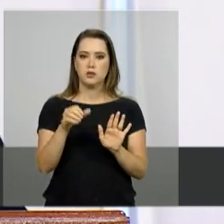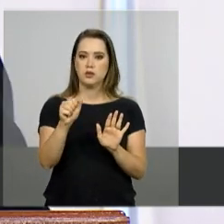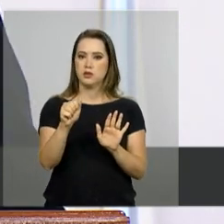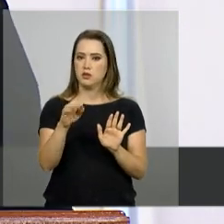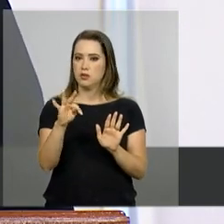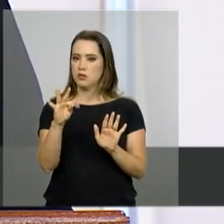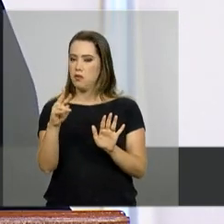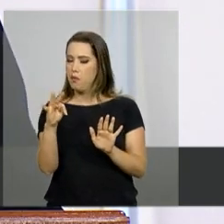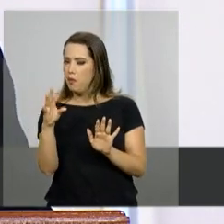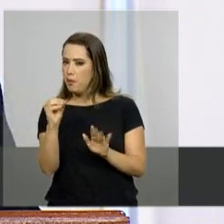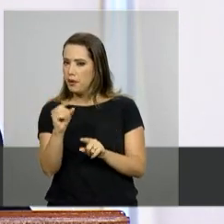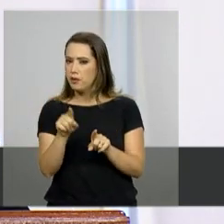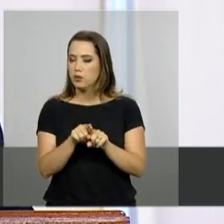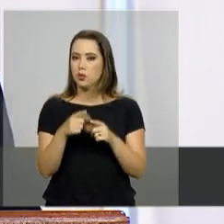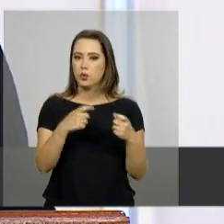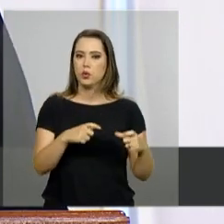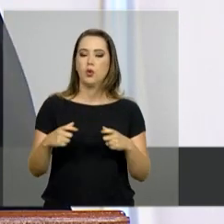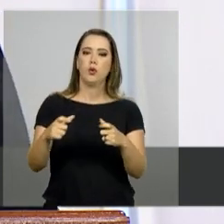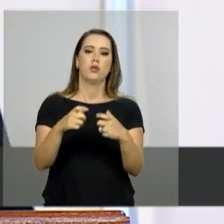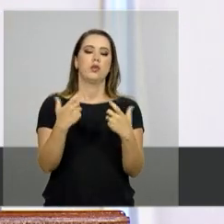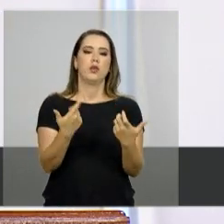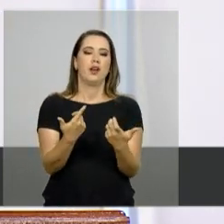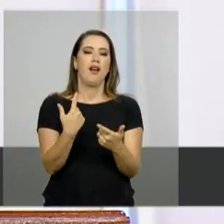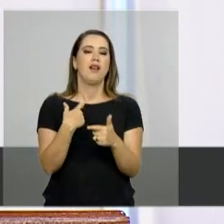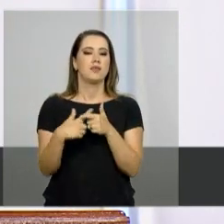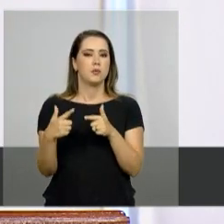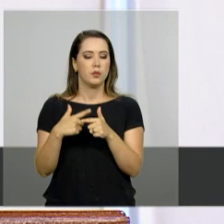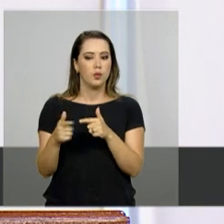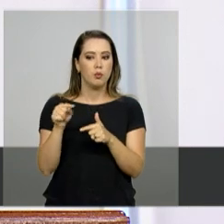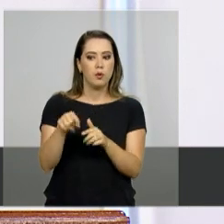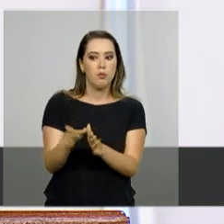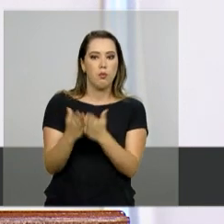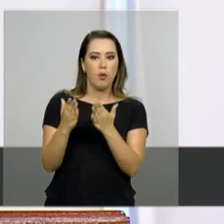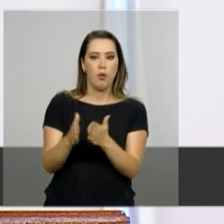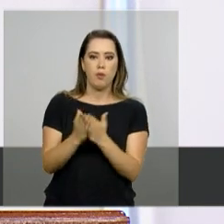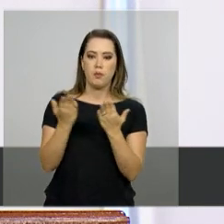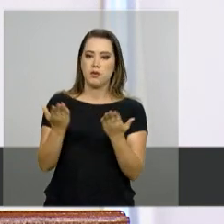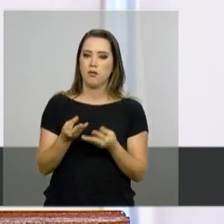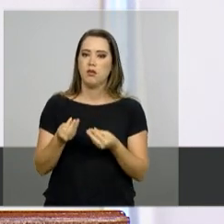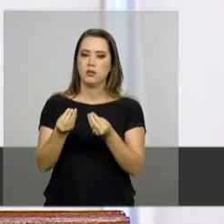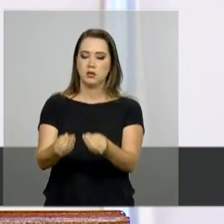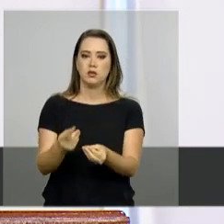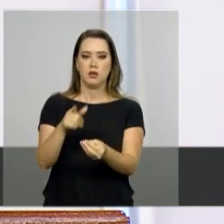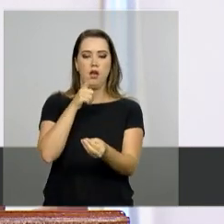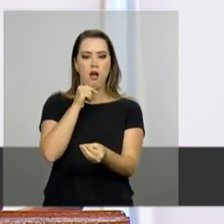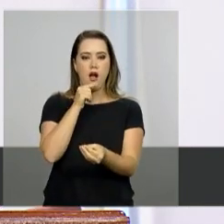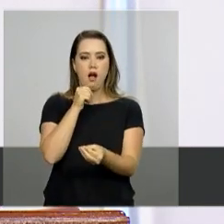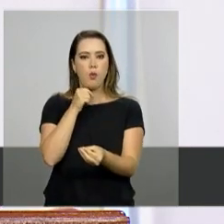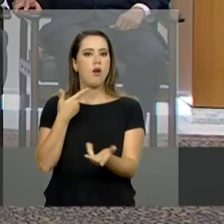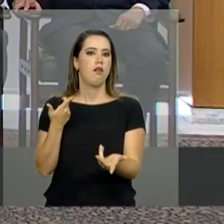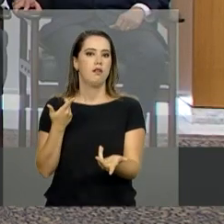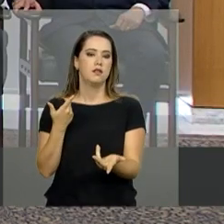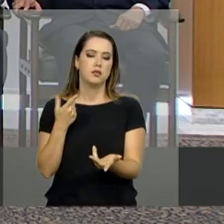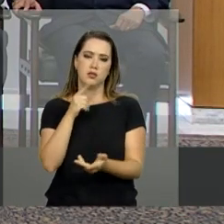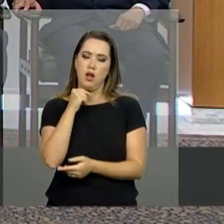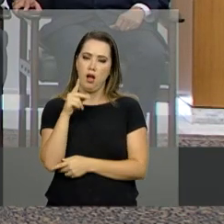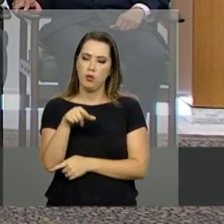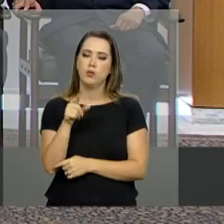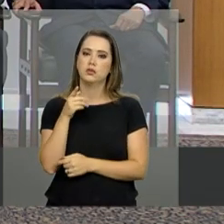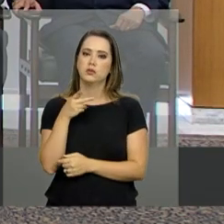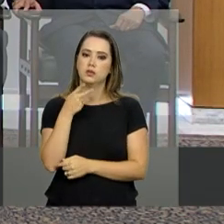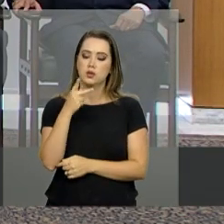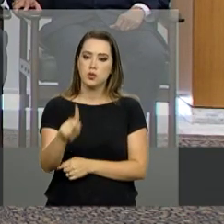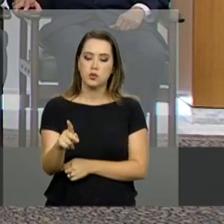beltrame regiões baixas esclarecidos mais vulneráveis agora ganham à água potável inclusive na sua